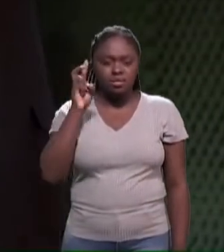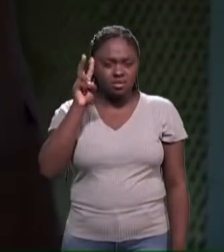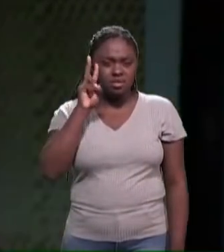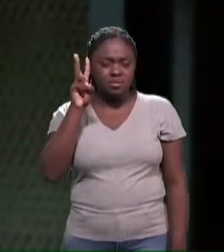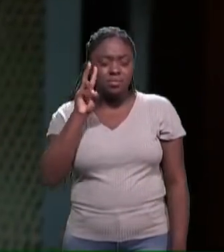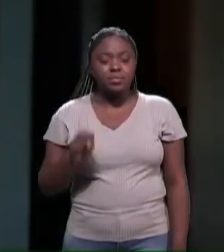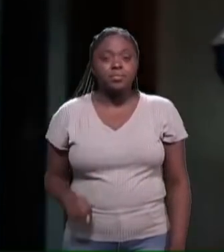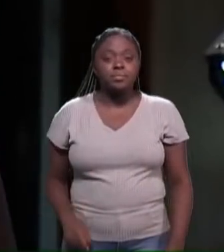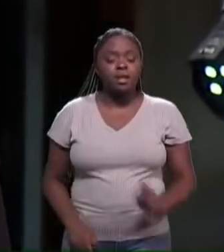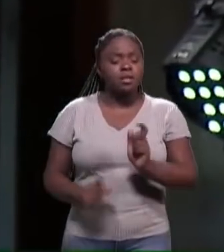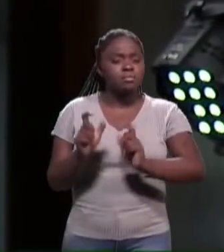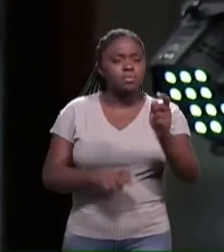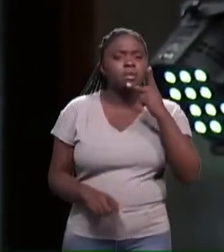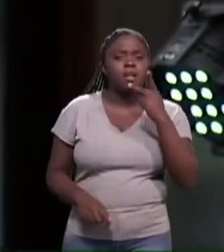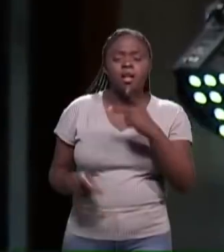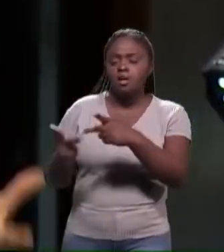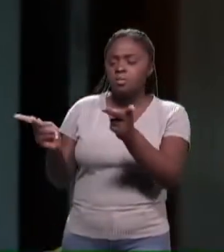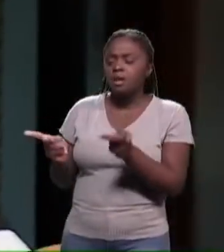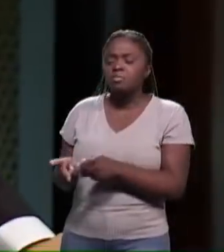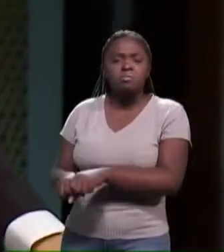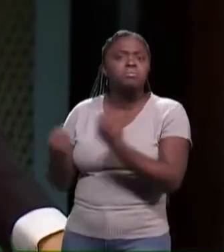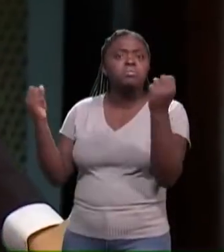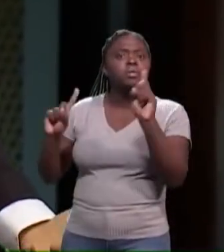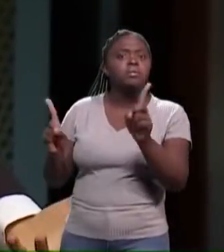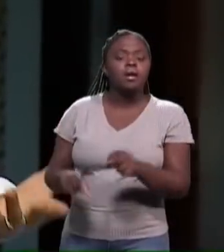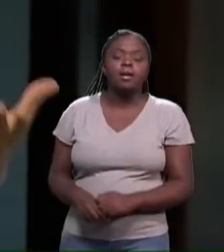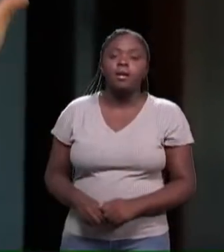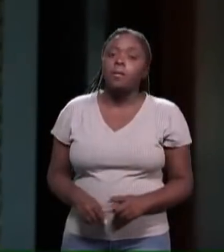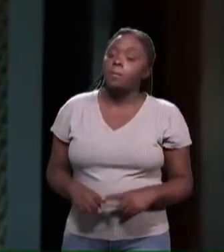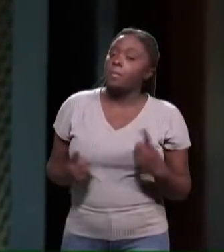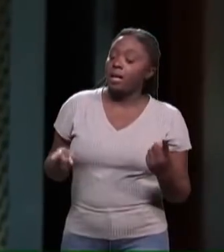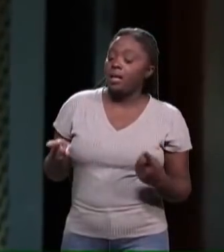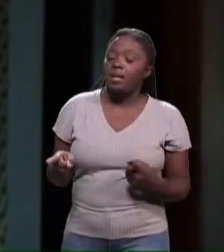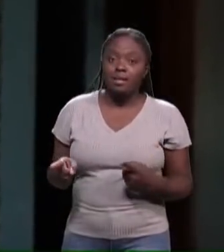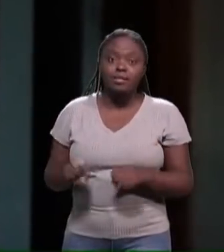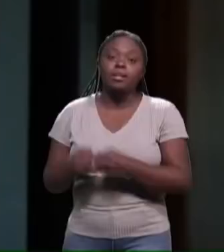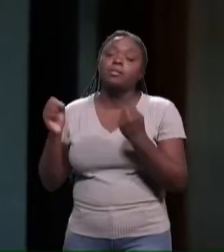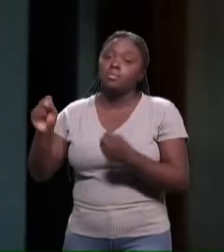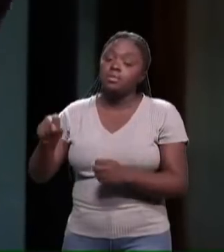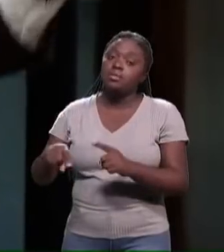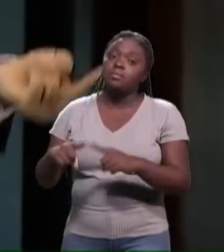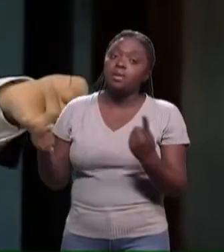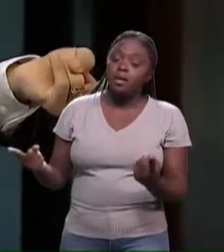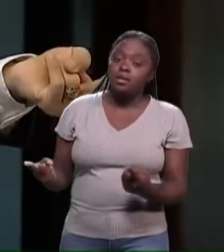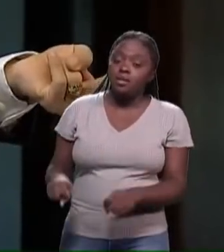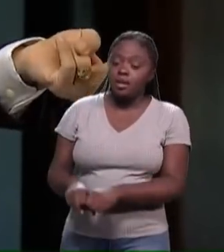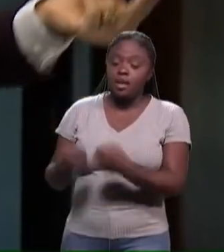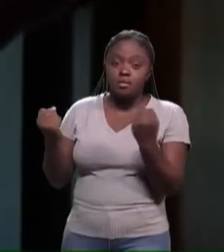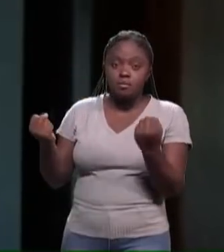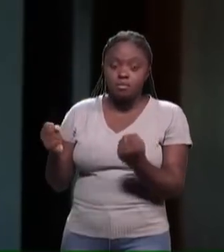E eles diziam que era um prato inquebrável. Na verdade, quebra. Só que ele quebra 2 vezes